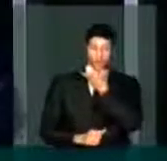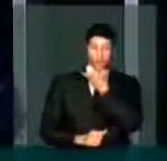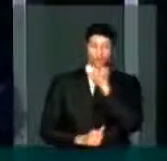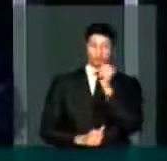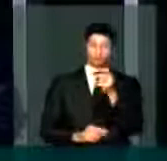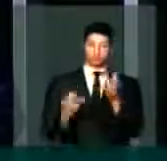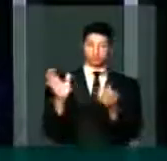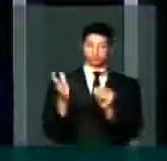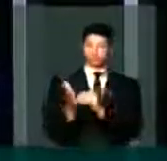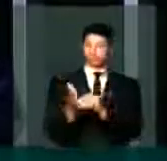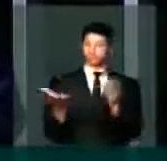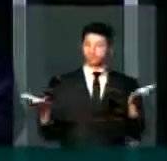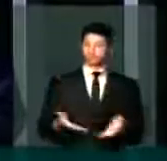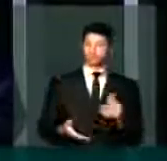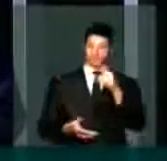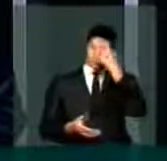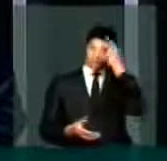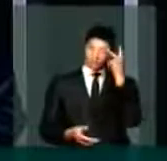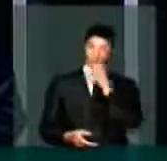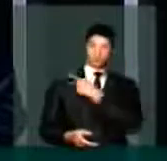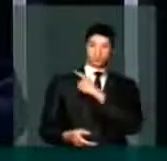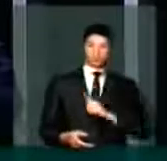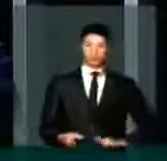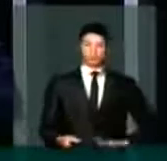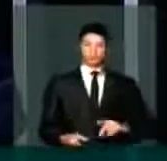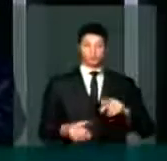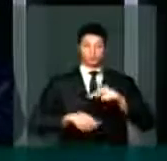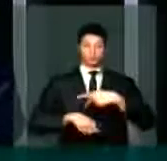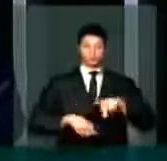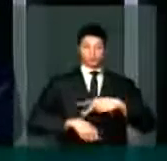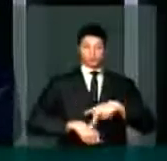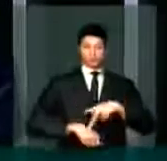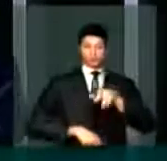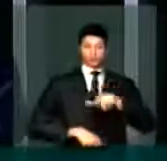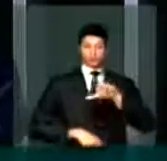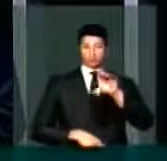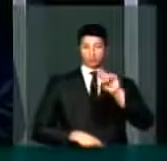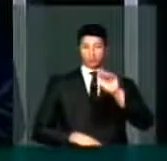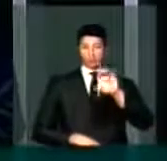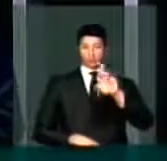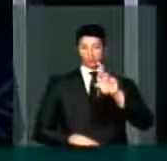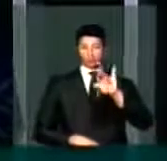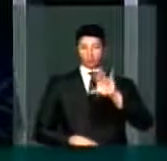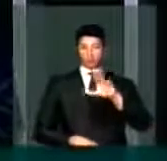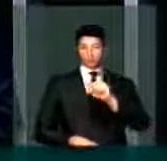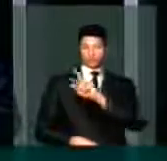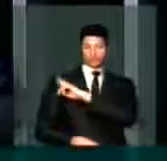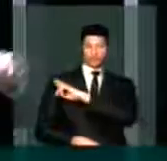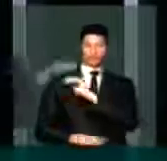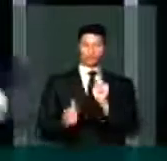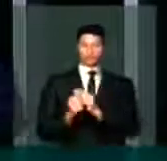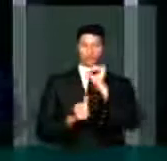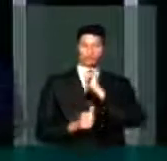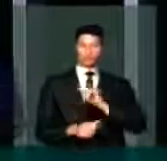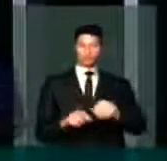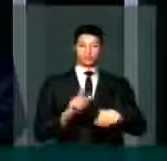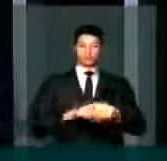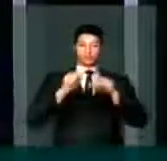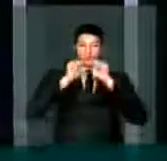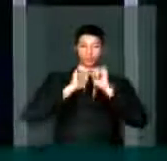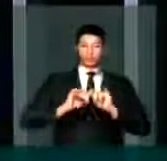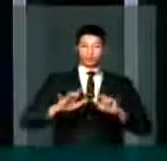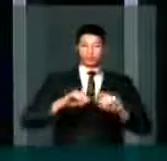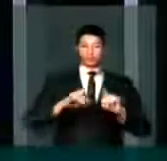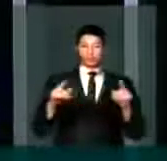Infelizmente, o que falta hoje àqueles que governam esse país é a coerência e a responsabilidade com aquilo que disseram durante a